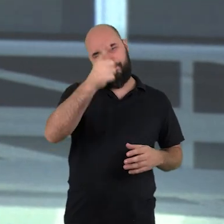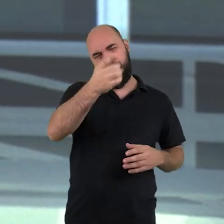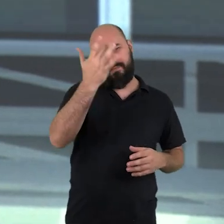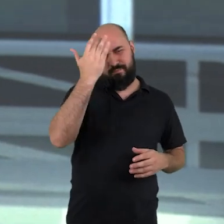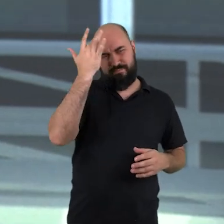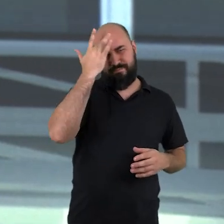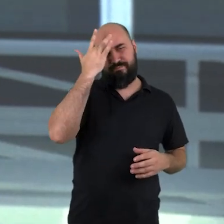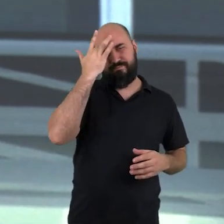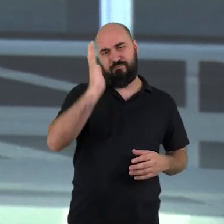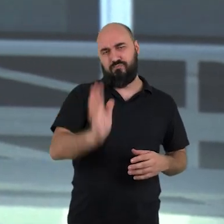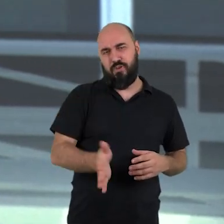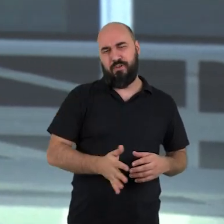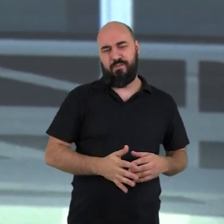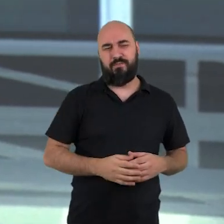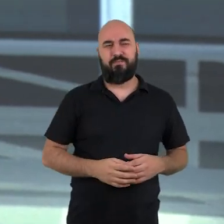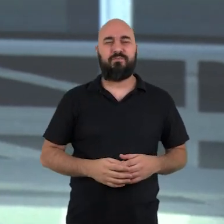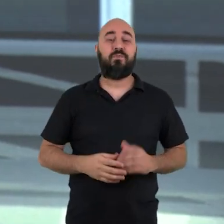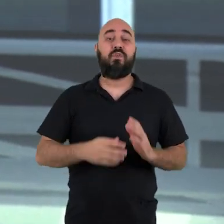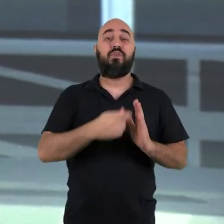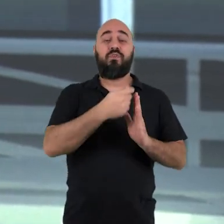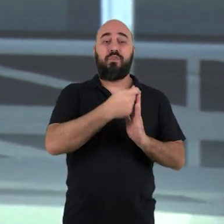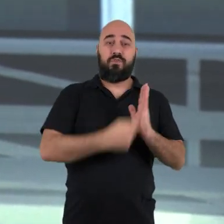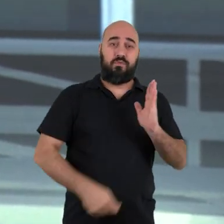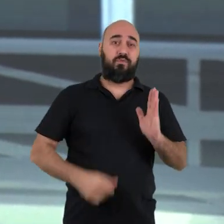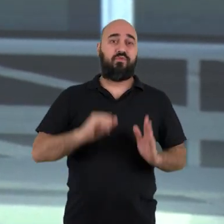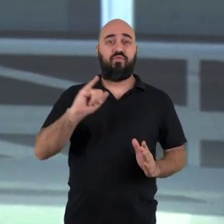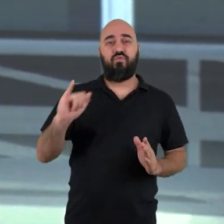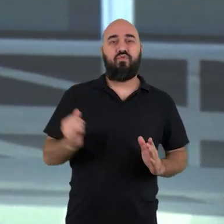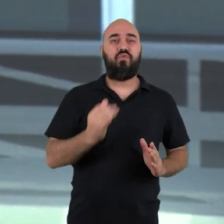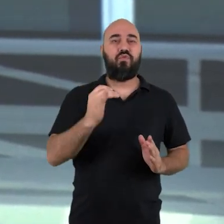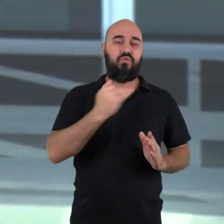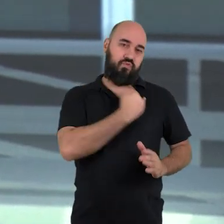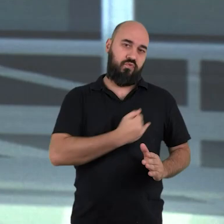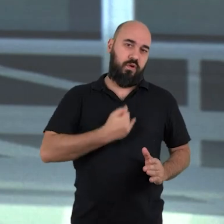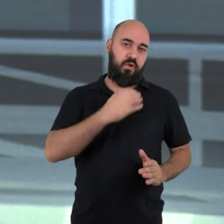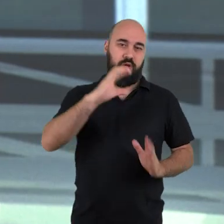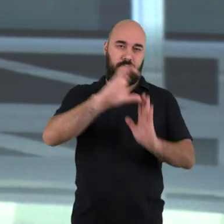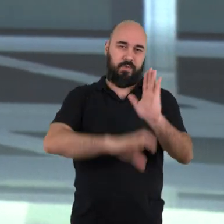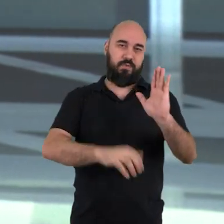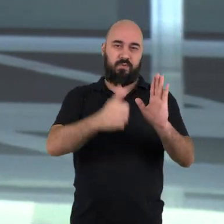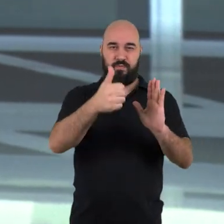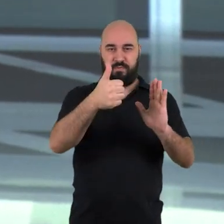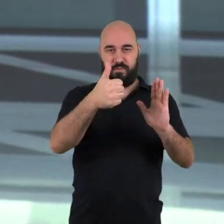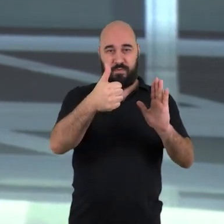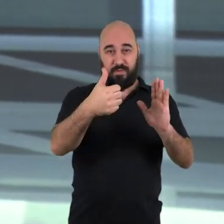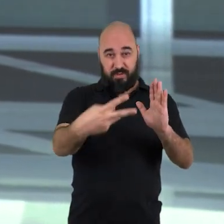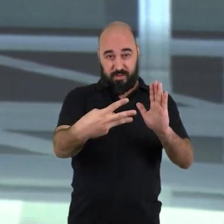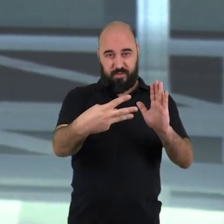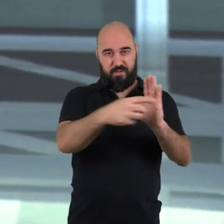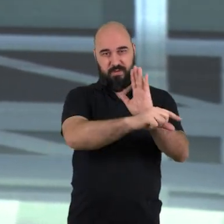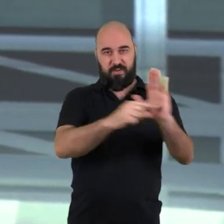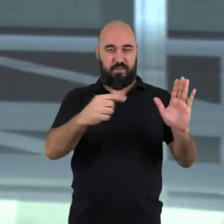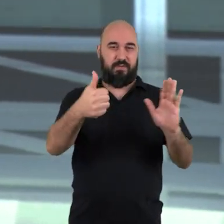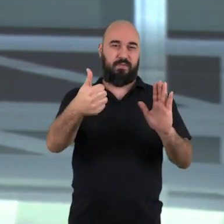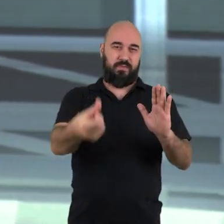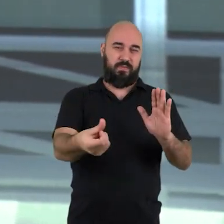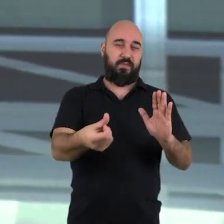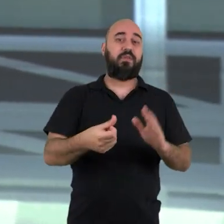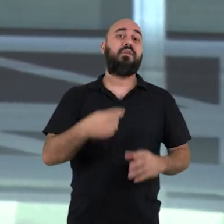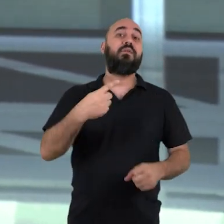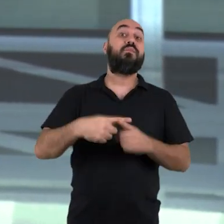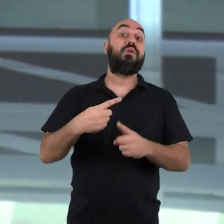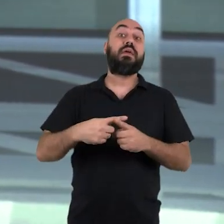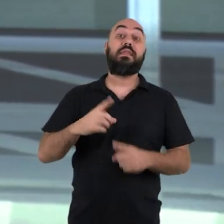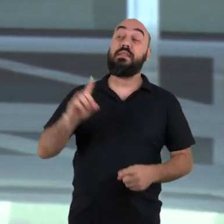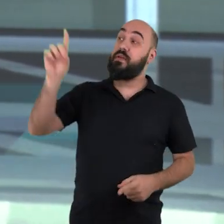cor. O texto de João 3,16, que diz assim: porque Deus amou o mundo de tal